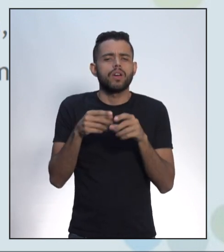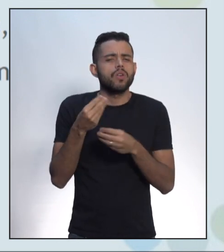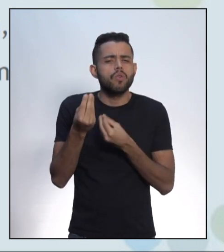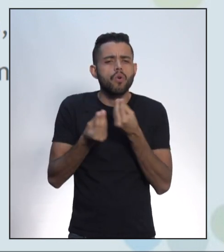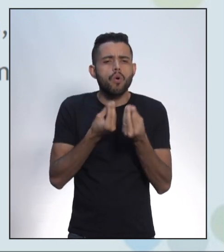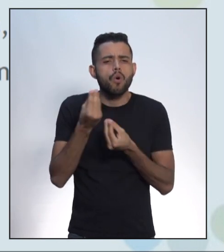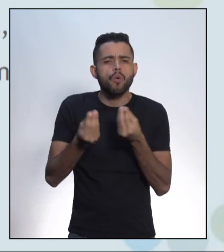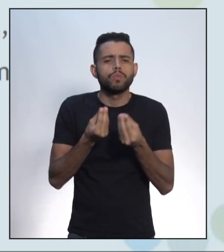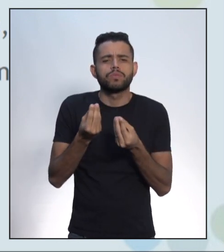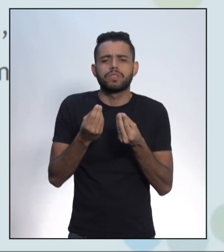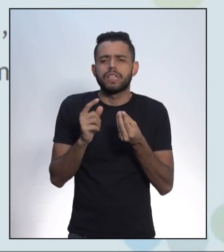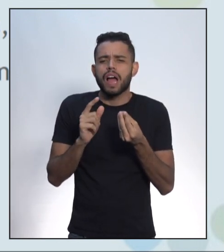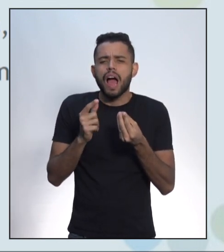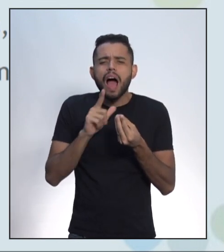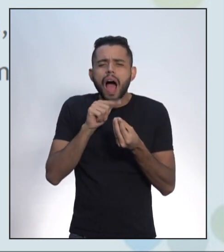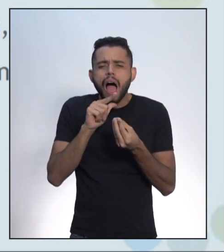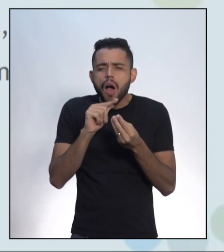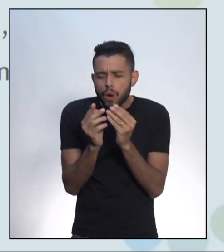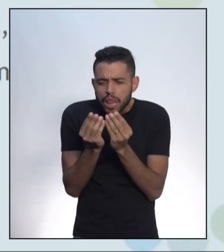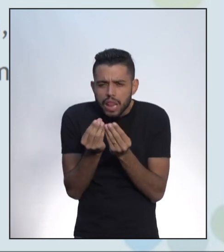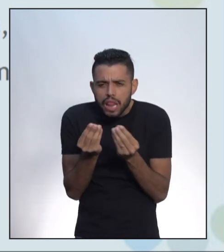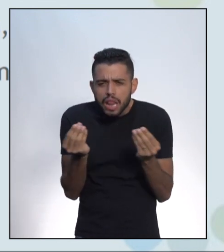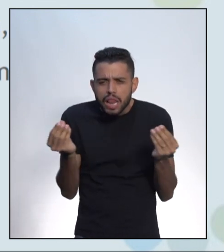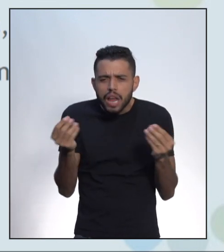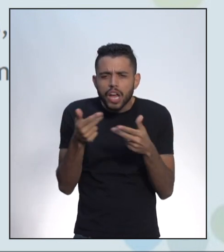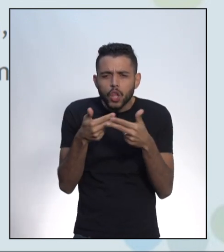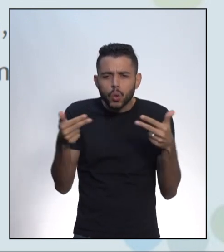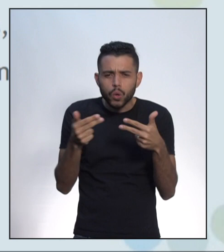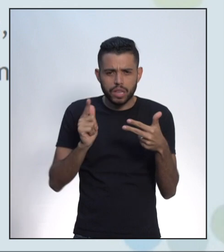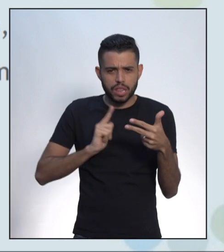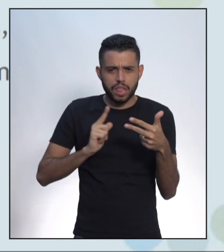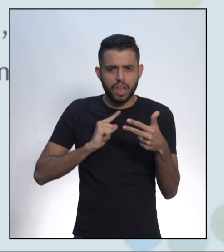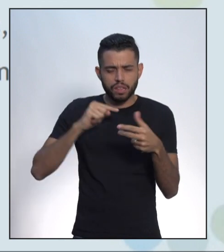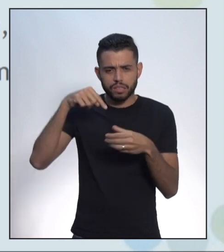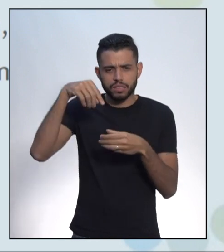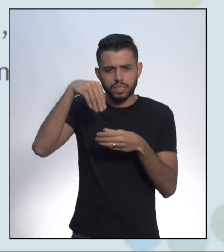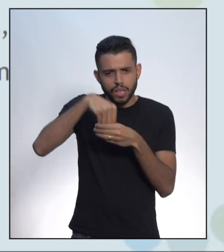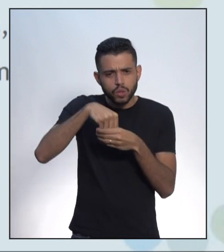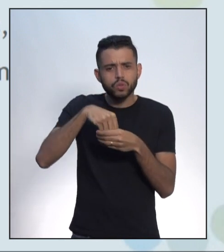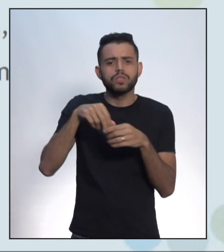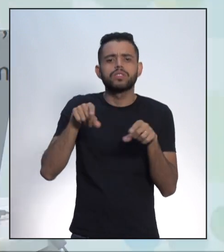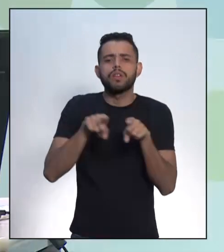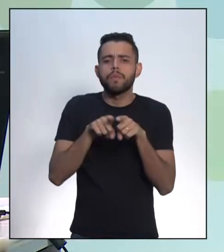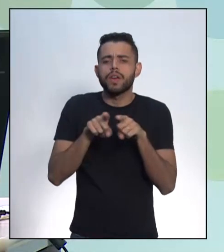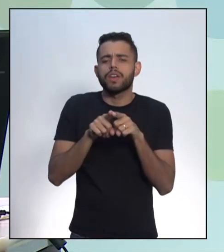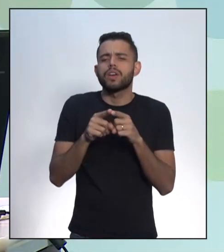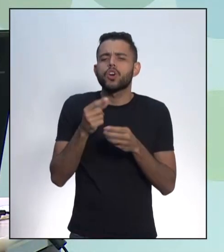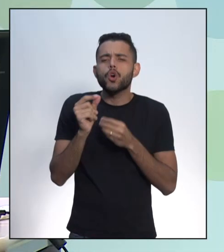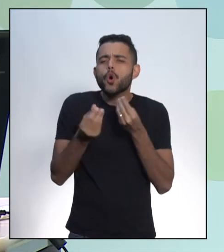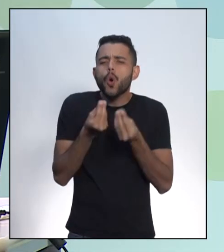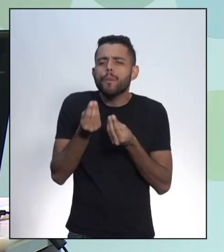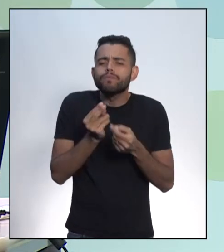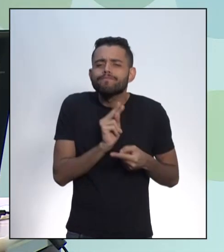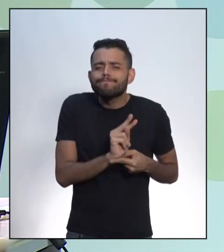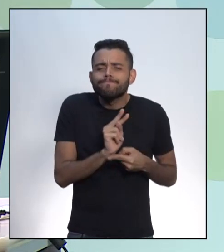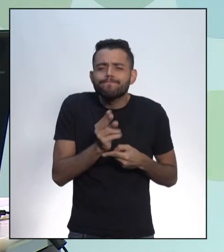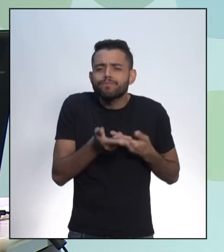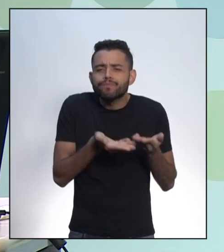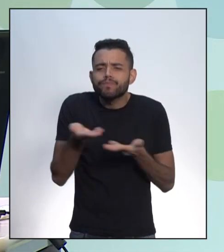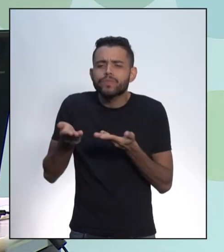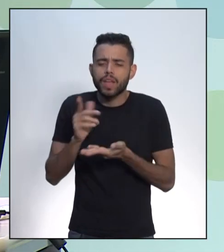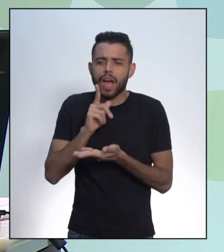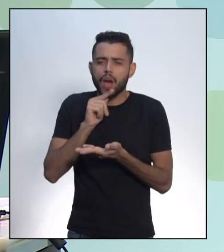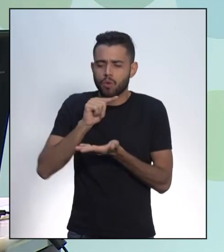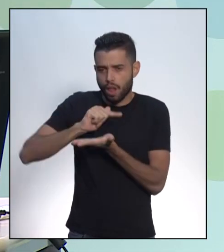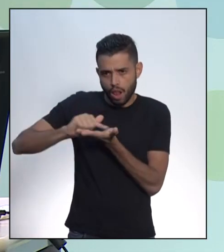soluções, concentrações e as relações estequiométricas, além de todas as etapas do tratamento da água. E também nós